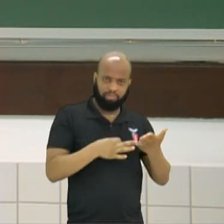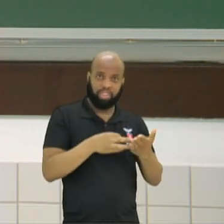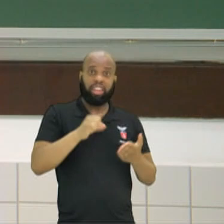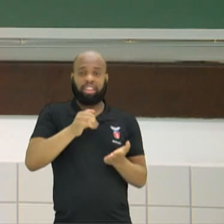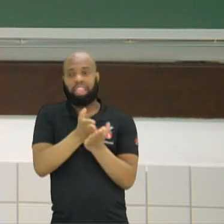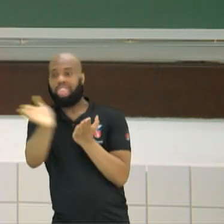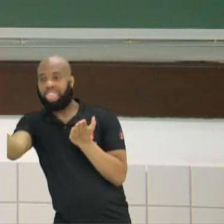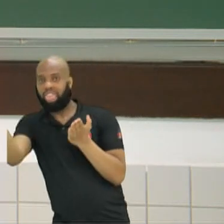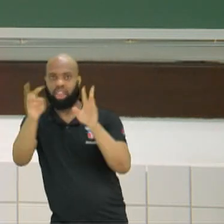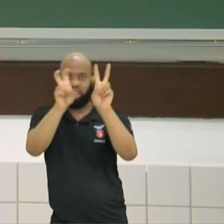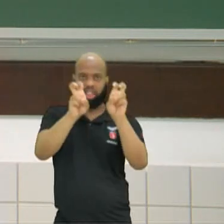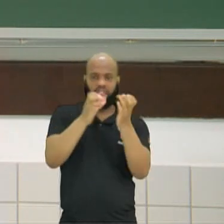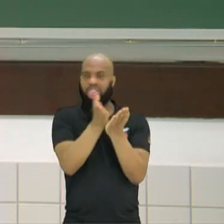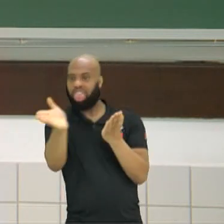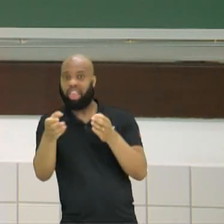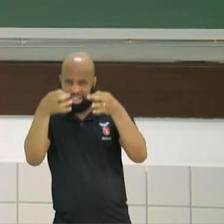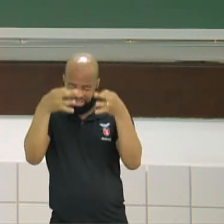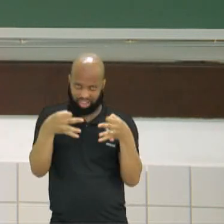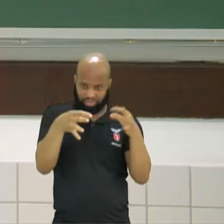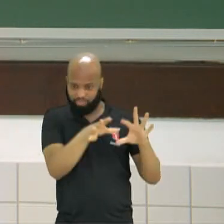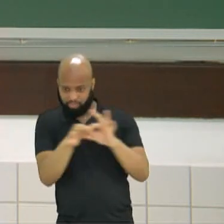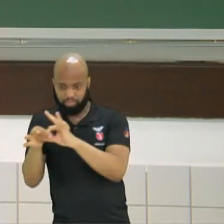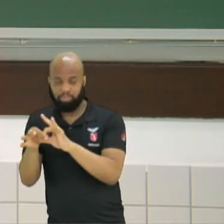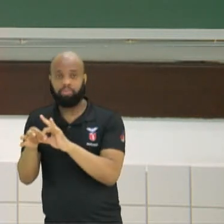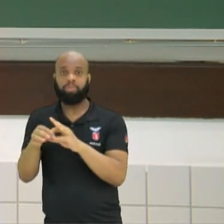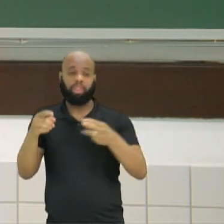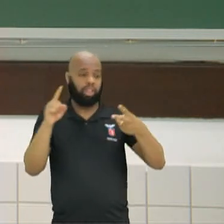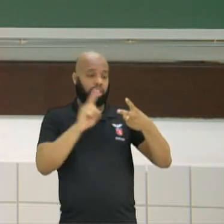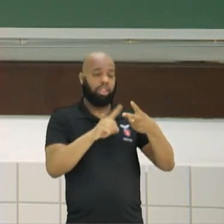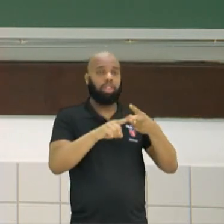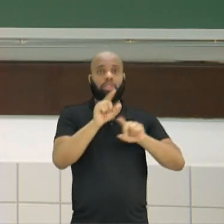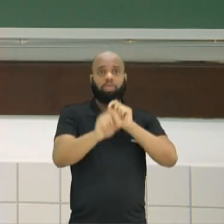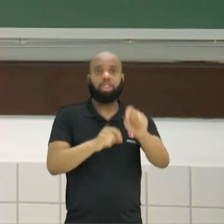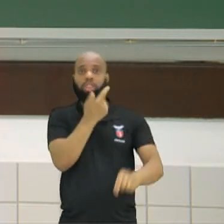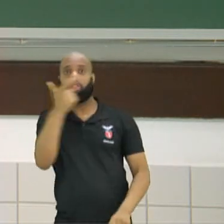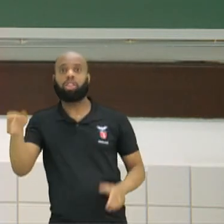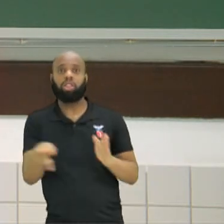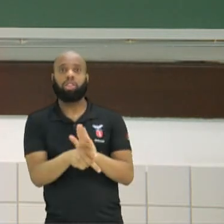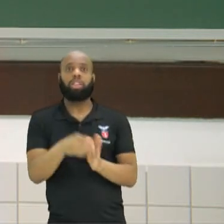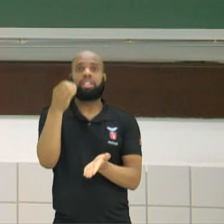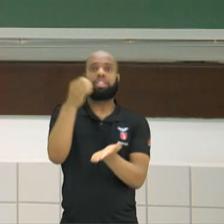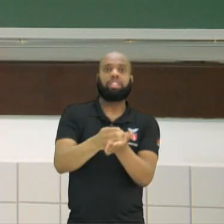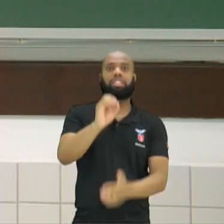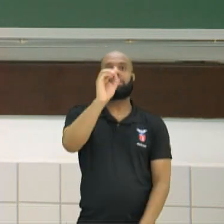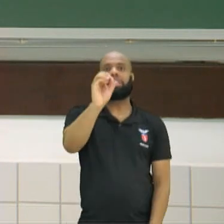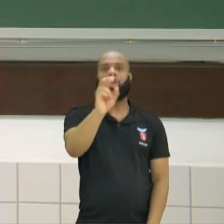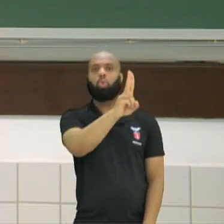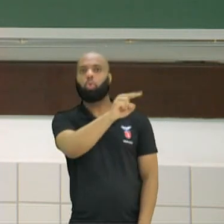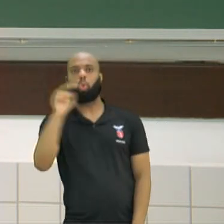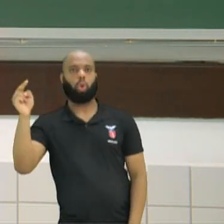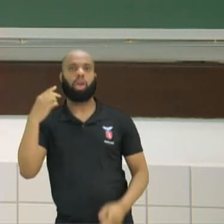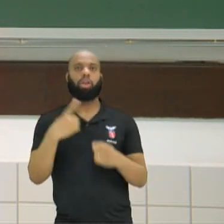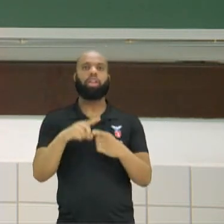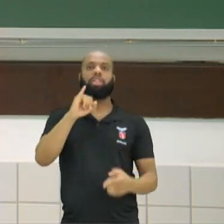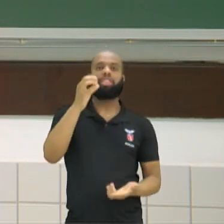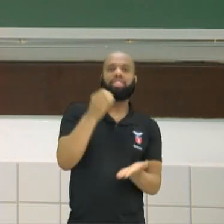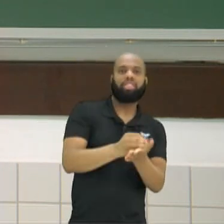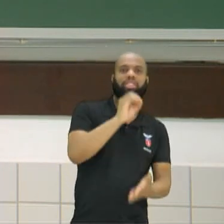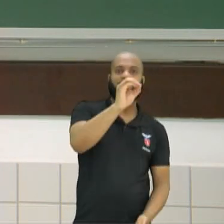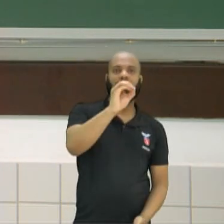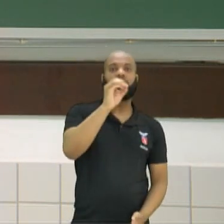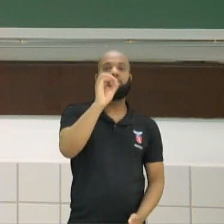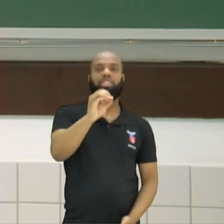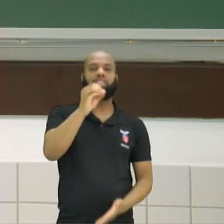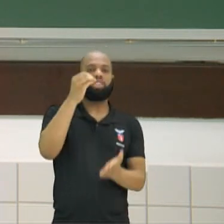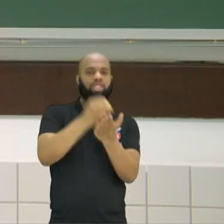tema, ou seja, se o teu texto está coerente. O segundo quesito é o único que não tem a nota 0. Sabe por quê? Porque se você zerar ali, você zera o